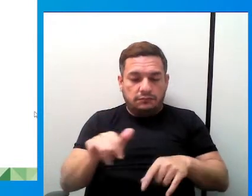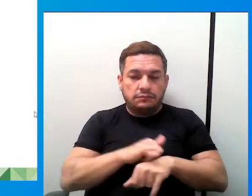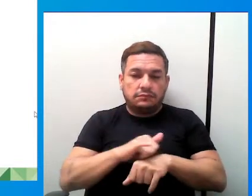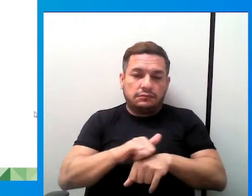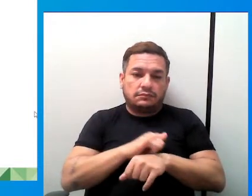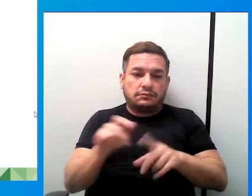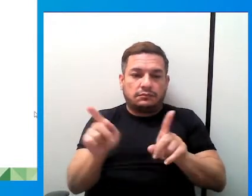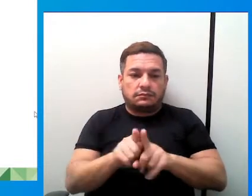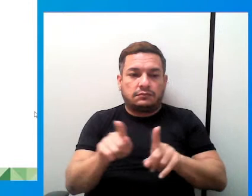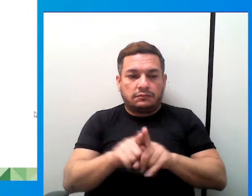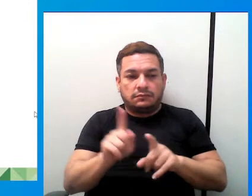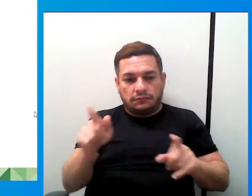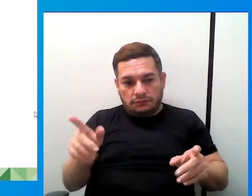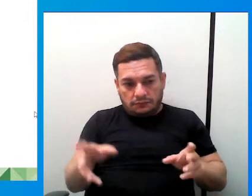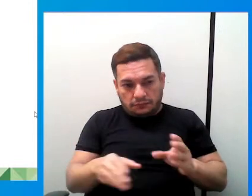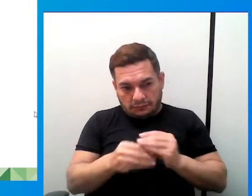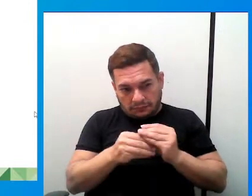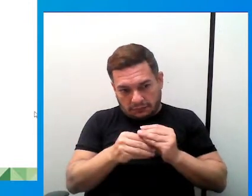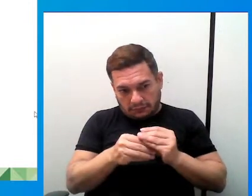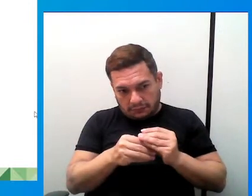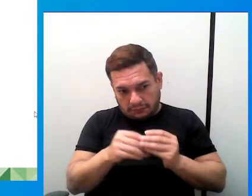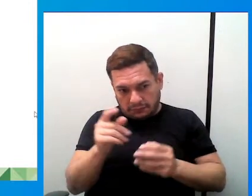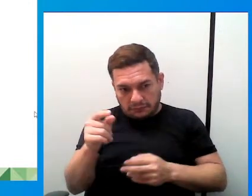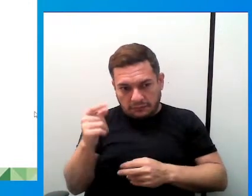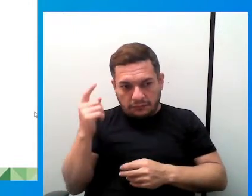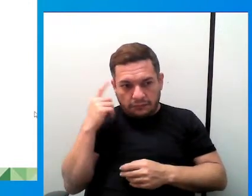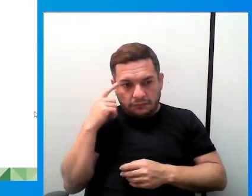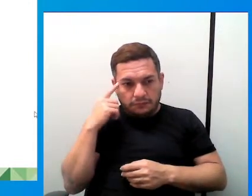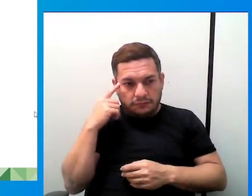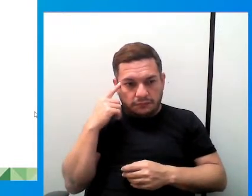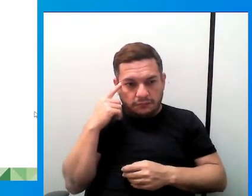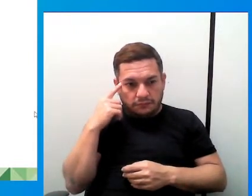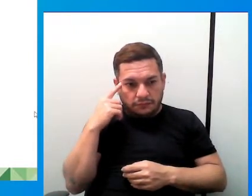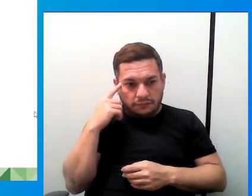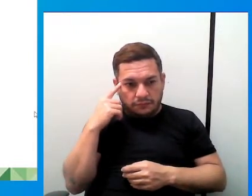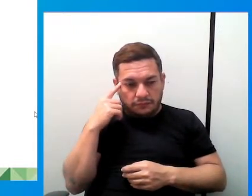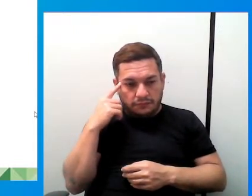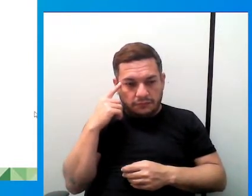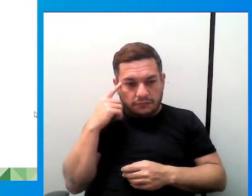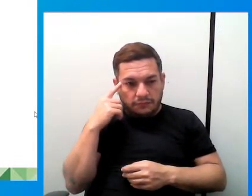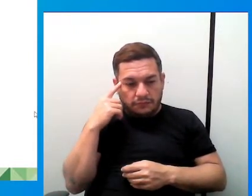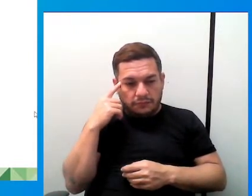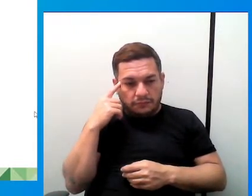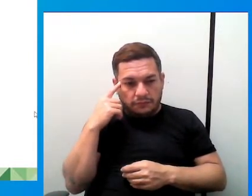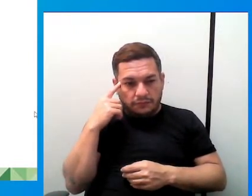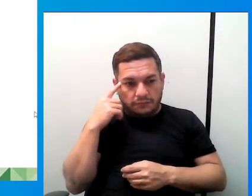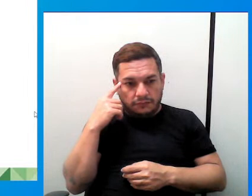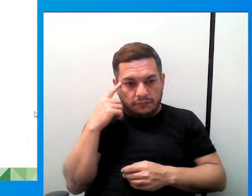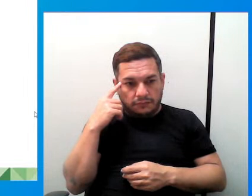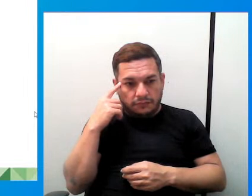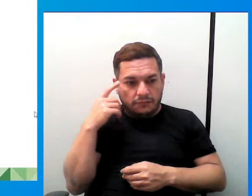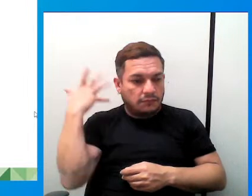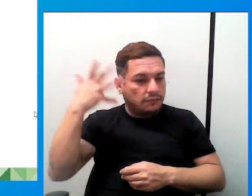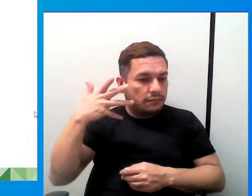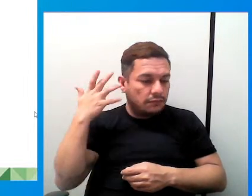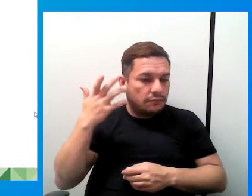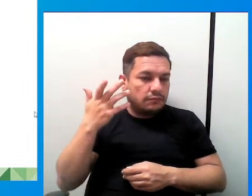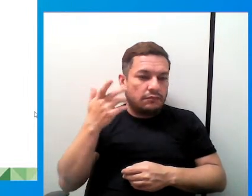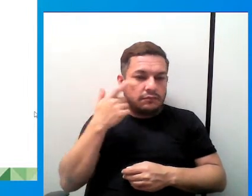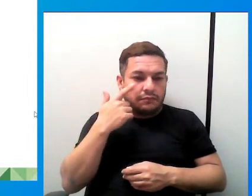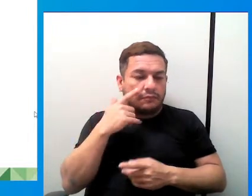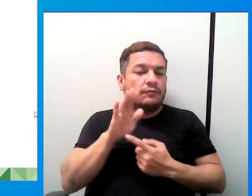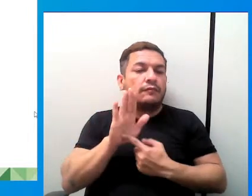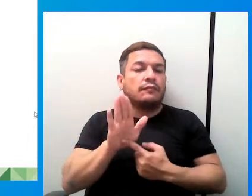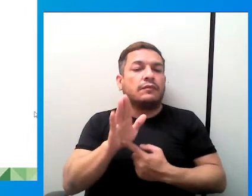estratégia, o projeto integrador, que é muito vivenciado no IFPA, e eu vejo que na rede federal também, então a ideia de você